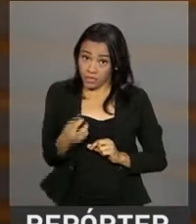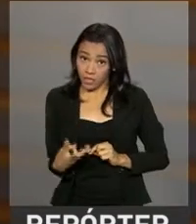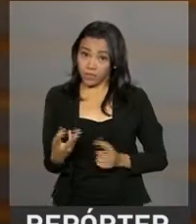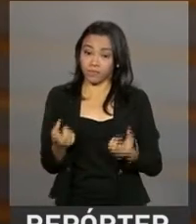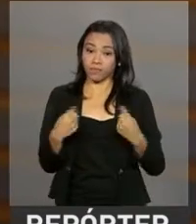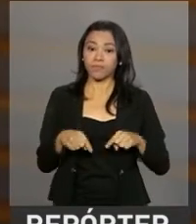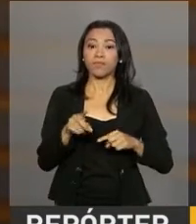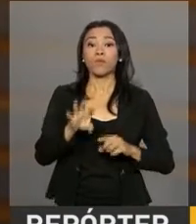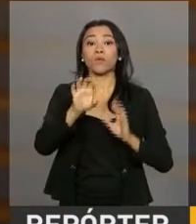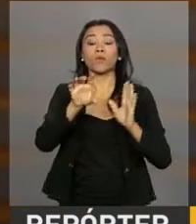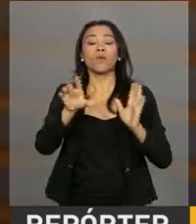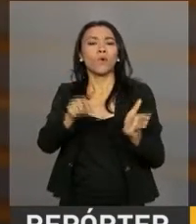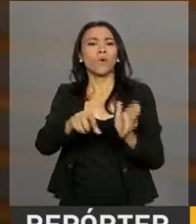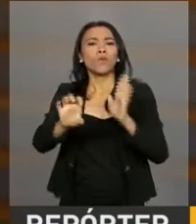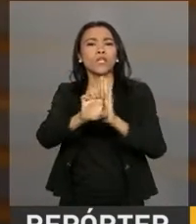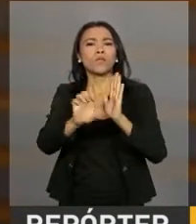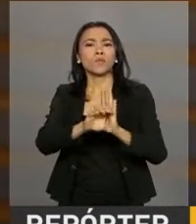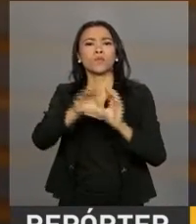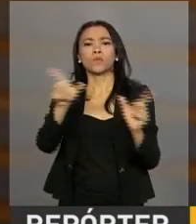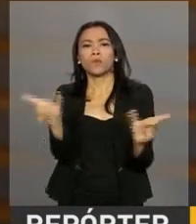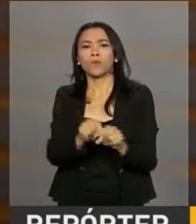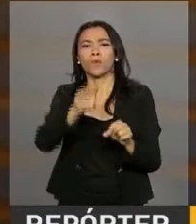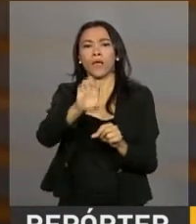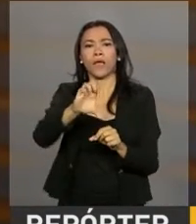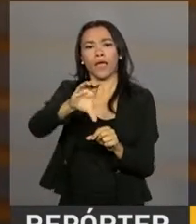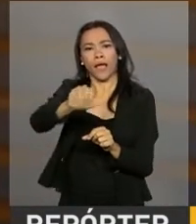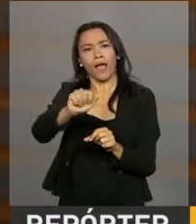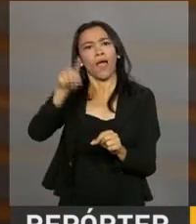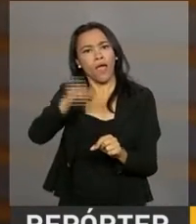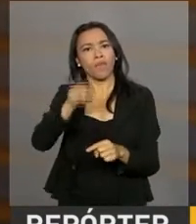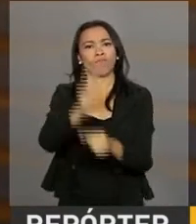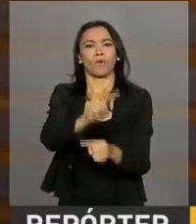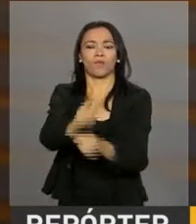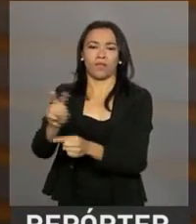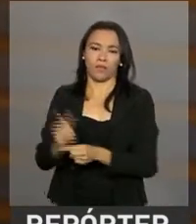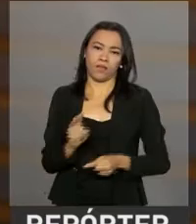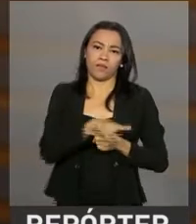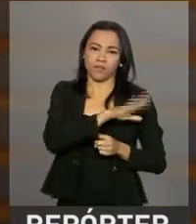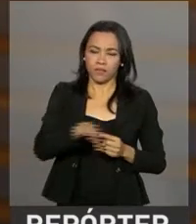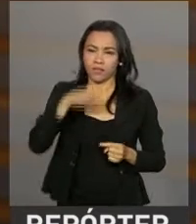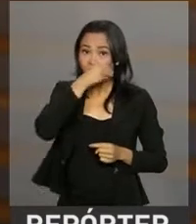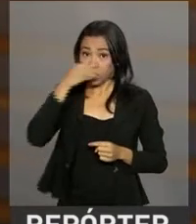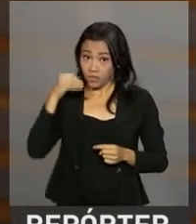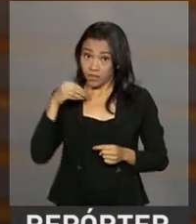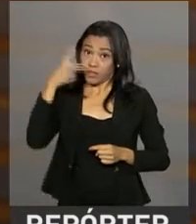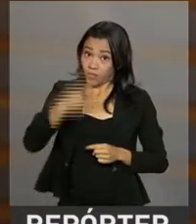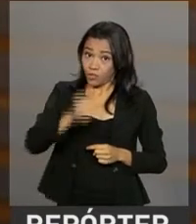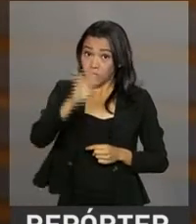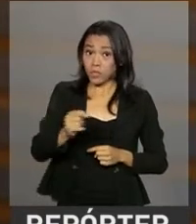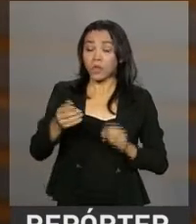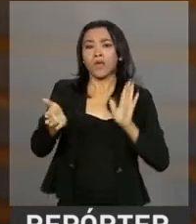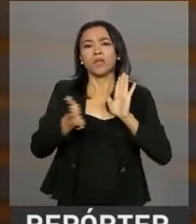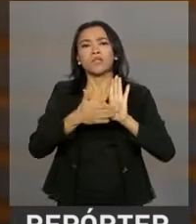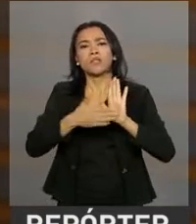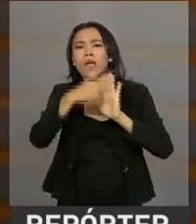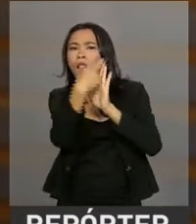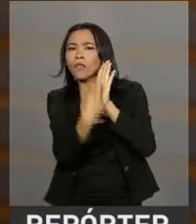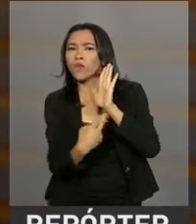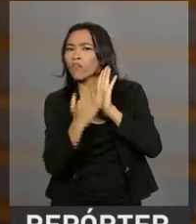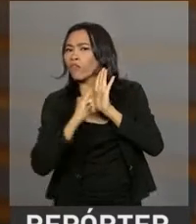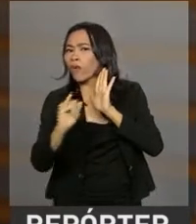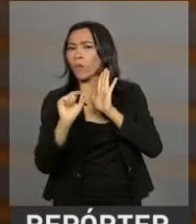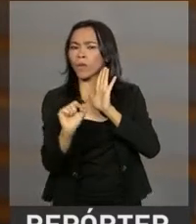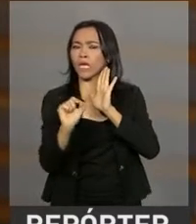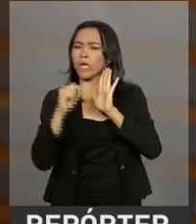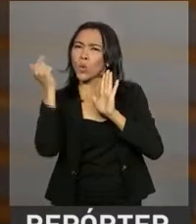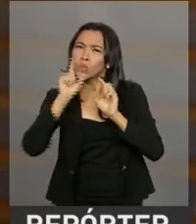cueca é o principal instrumento de proteção dos Direitos da Criança e do Adolescente no país de acordo com o relatório apesar dos